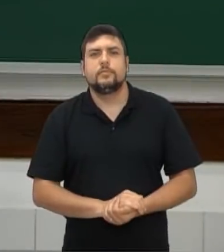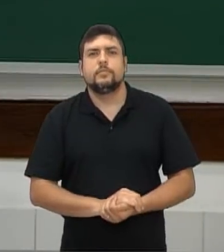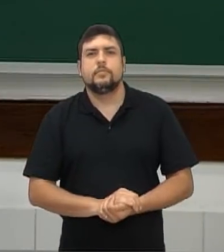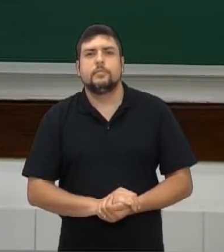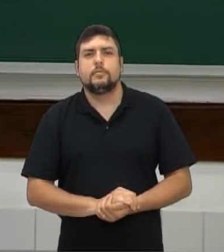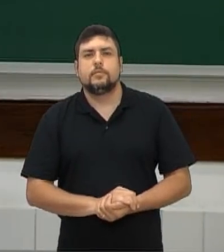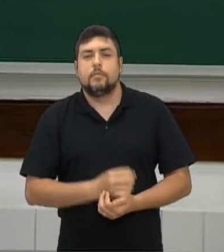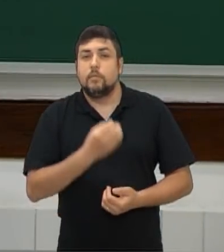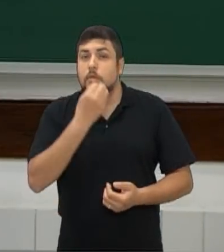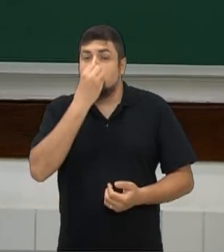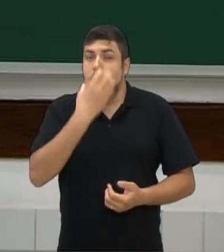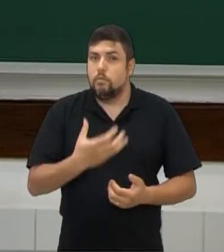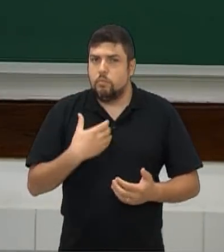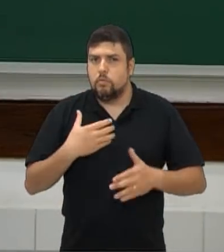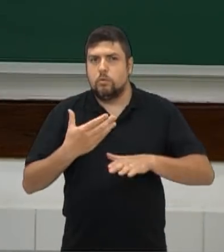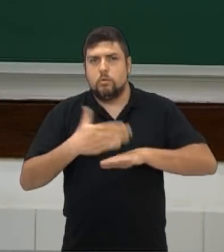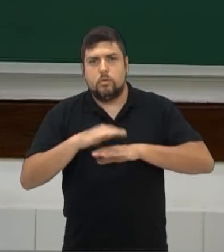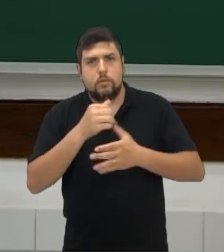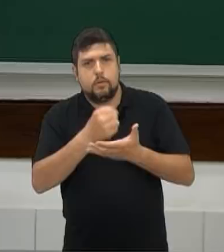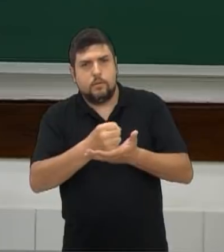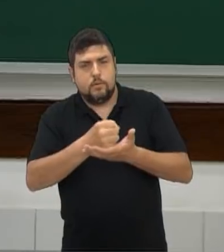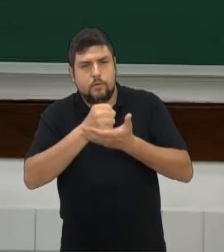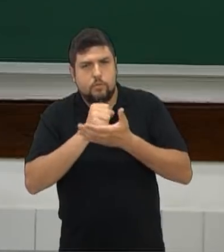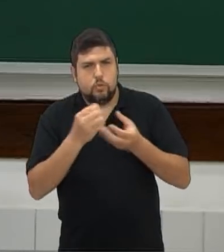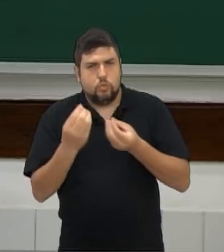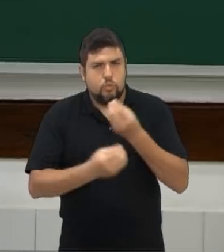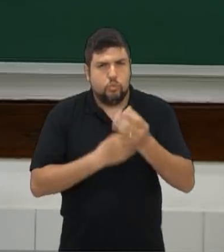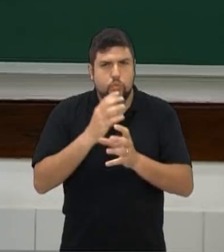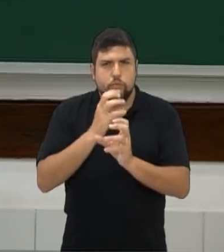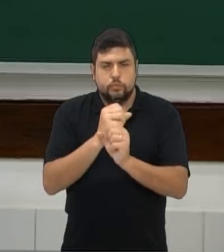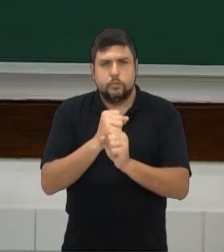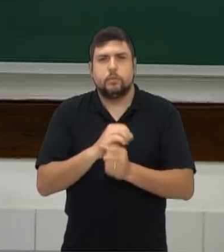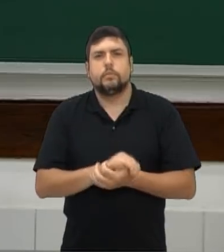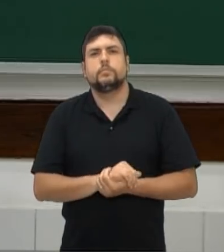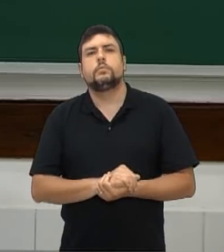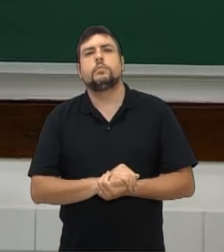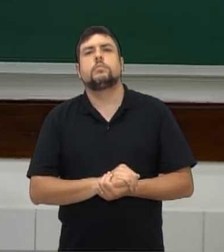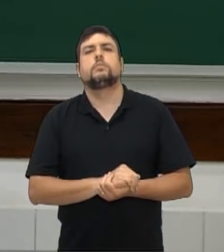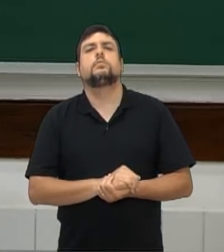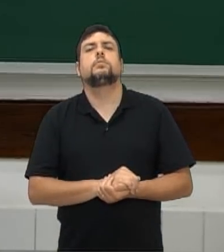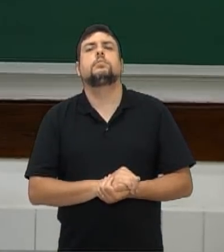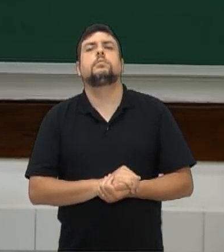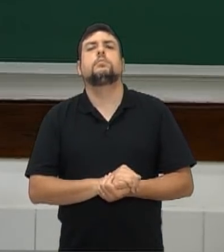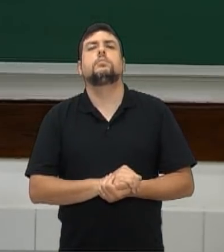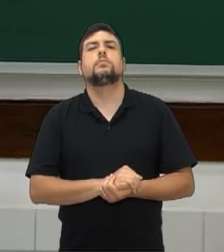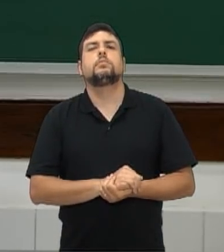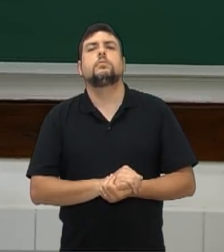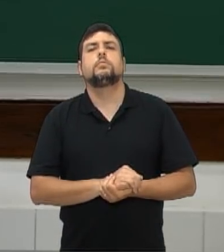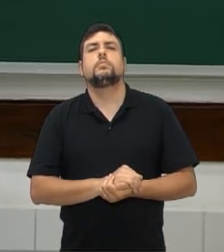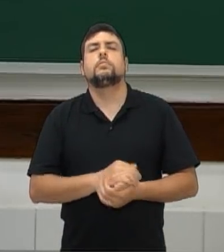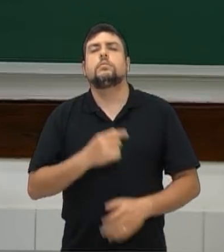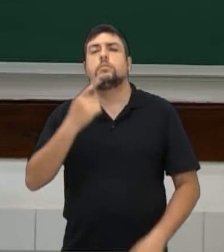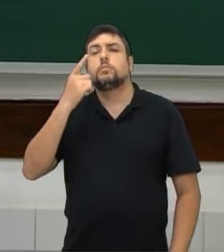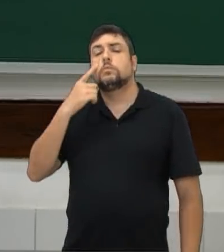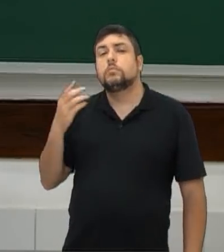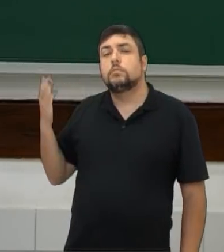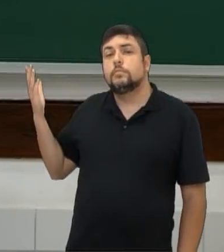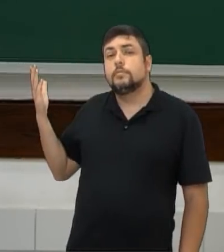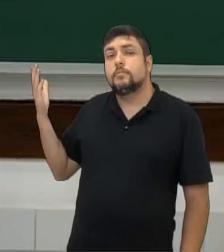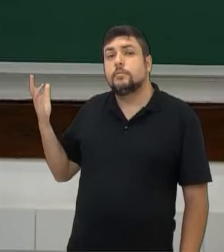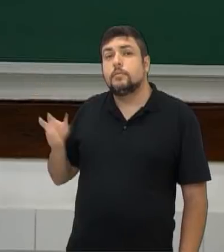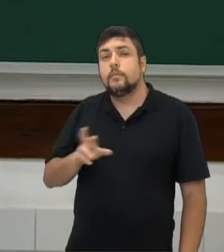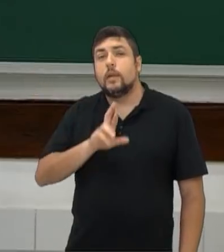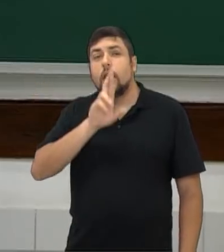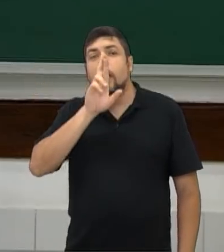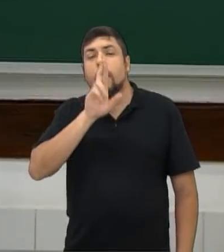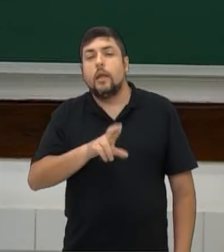isso facilita a nossa ideia no cálculo, tá? Muito bem, e aqui, então deu como resposta a